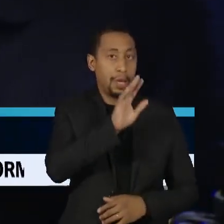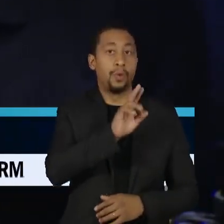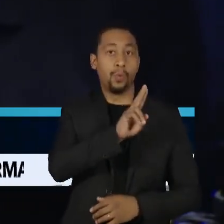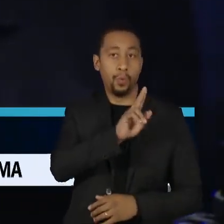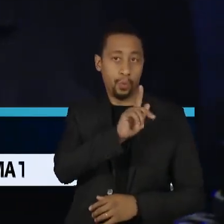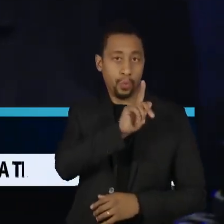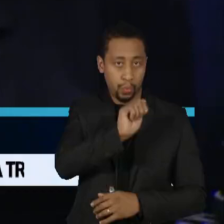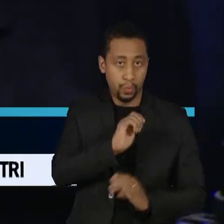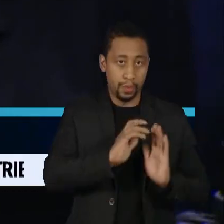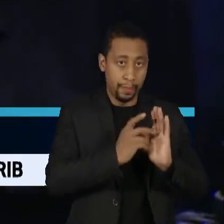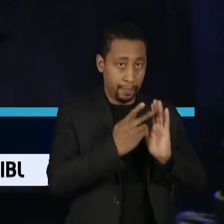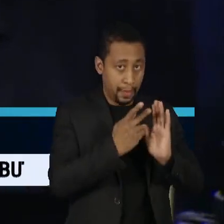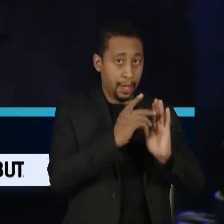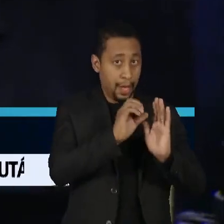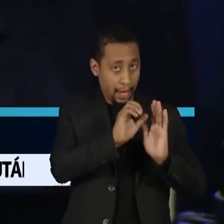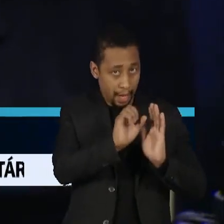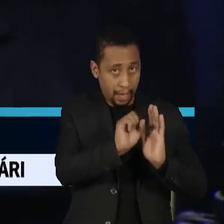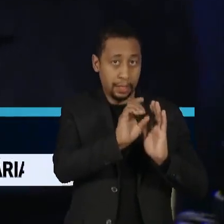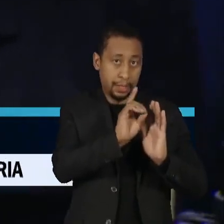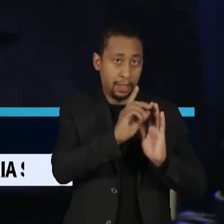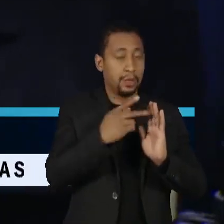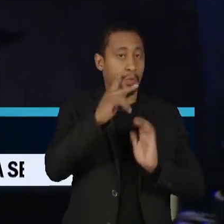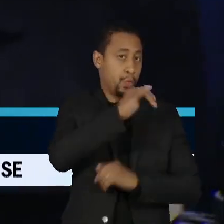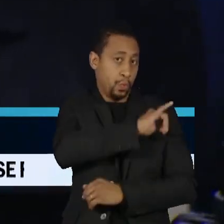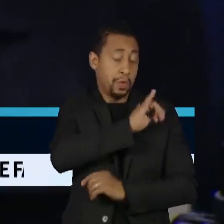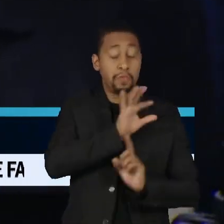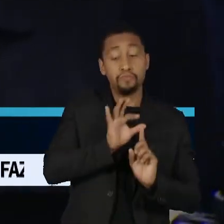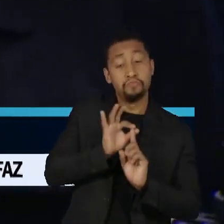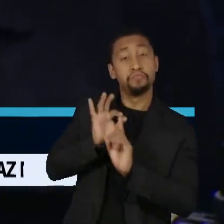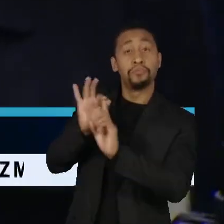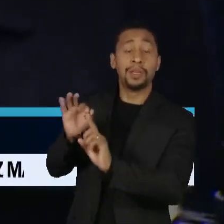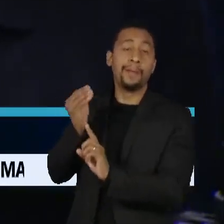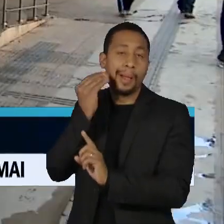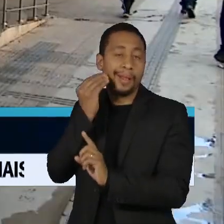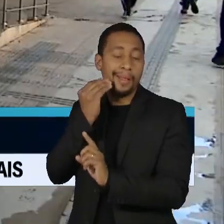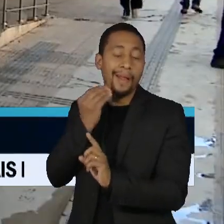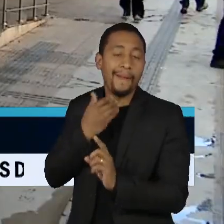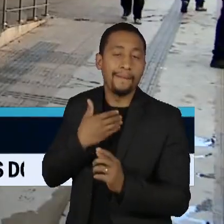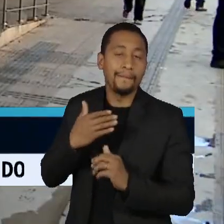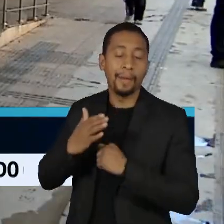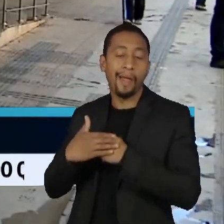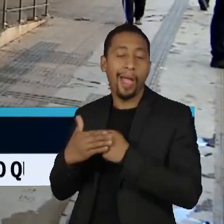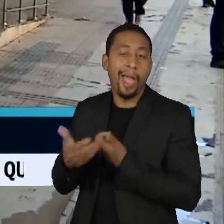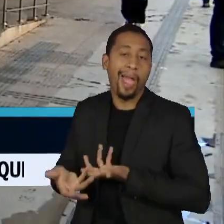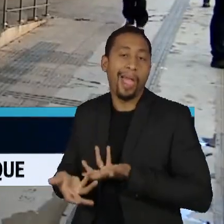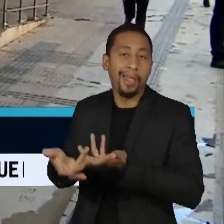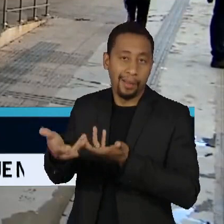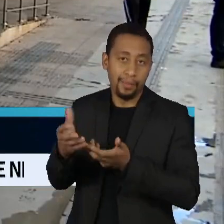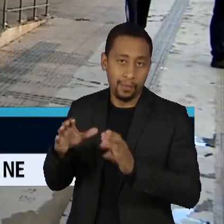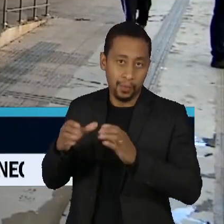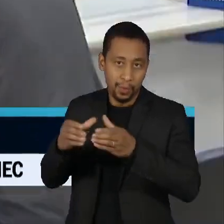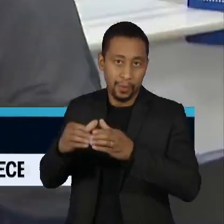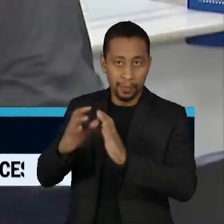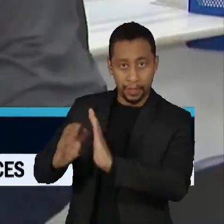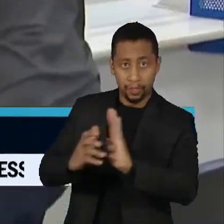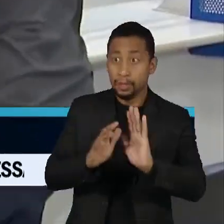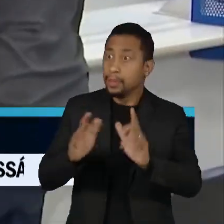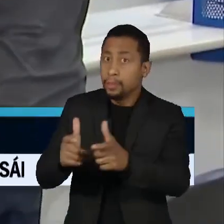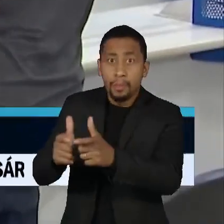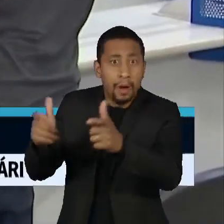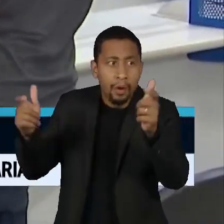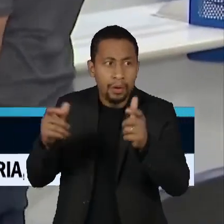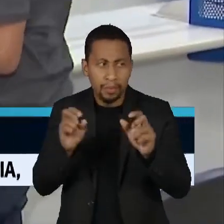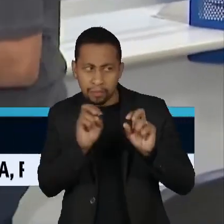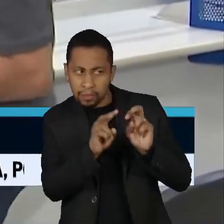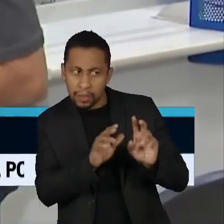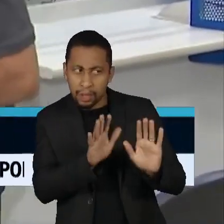do PSD do Rio de Janeiro, na tentativa de agradar a bancada do partido. Só que a escolha dele não foi bem recebida por servidores